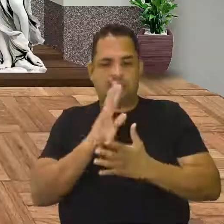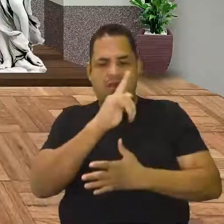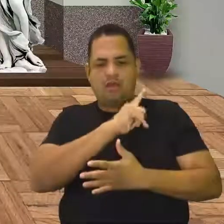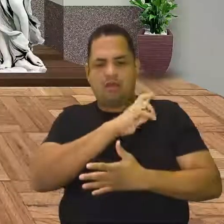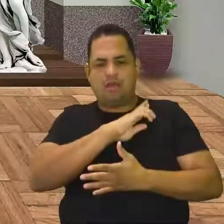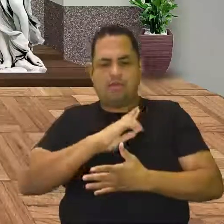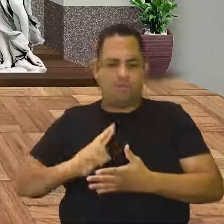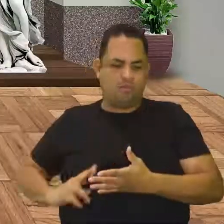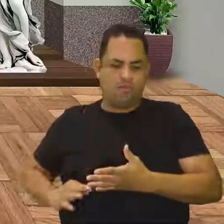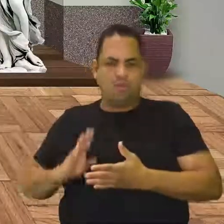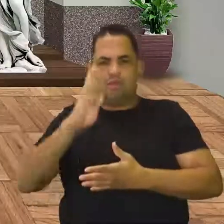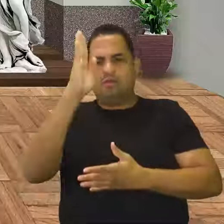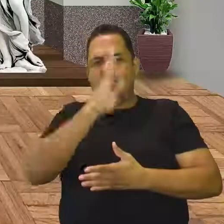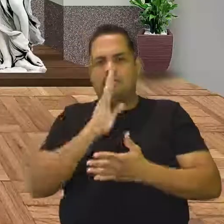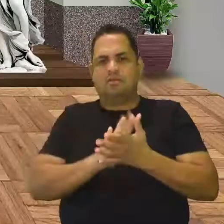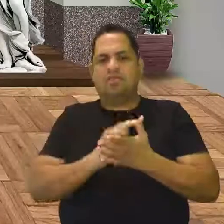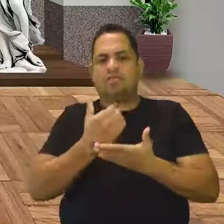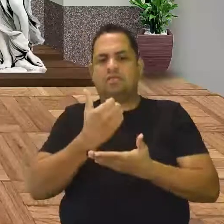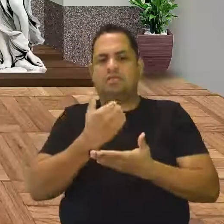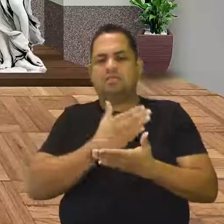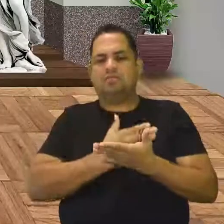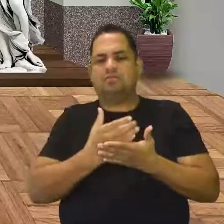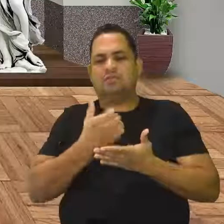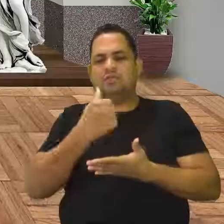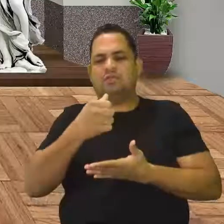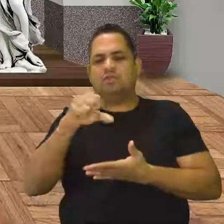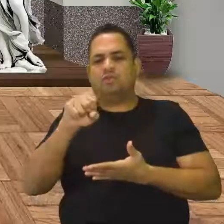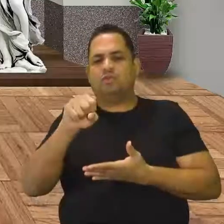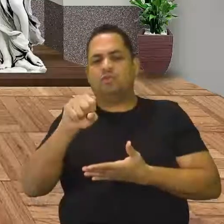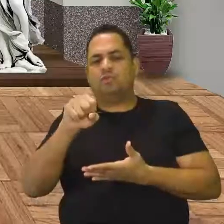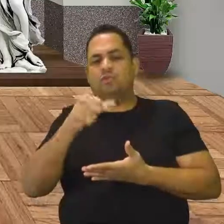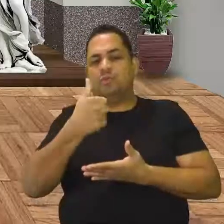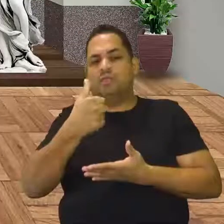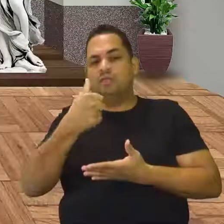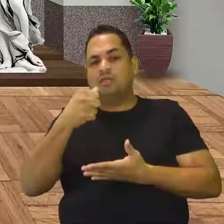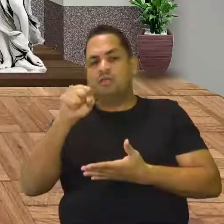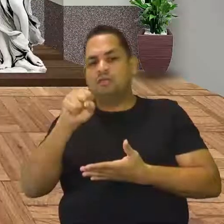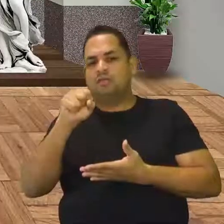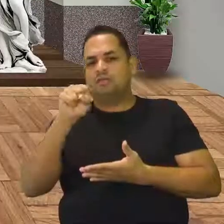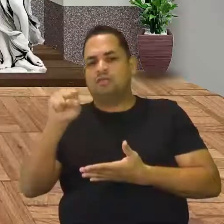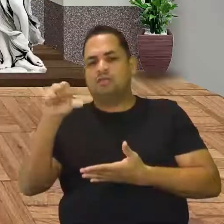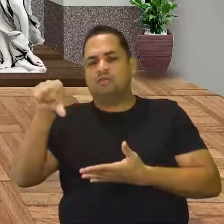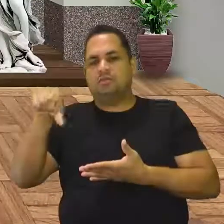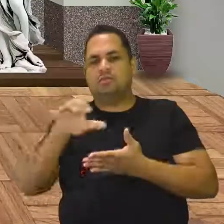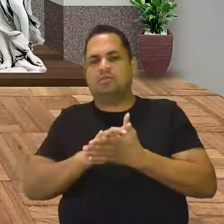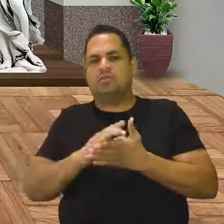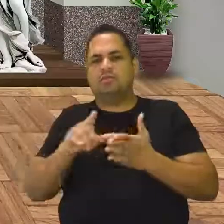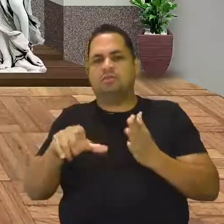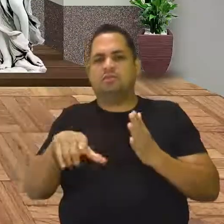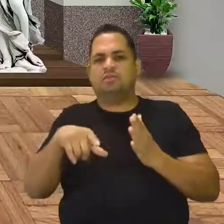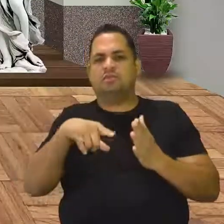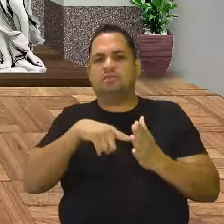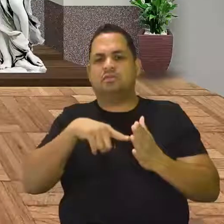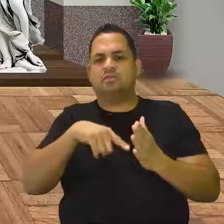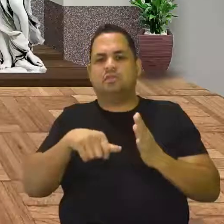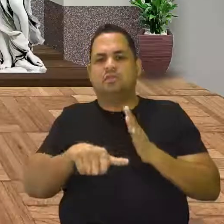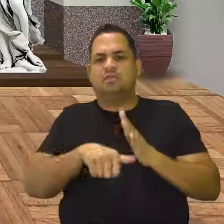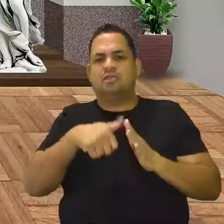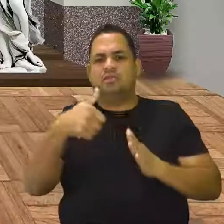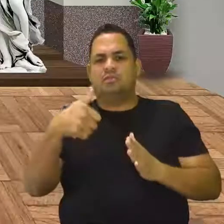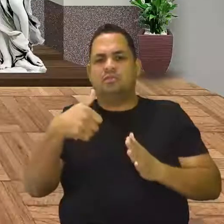começa em 1889, ela tem uma primeira república chamada República da